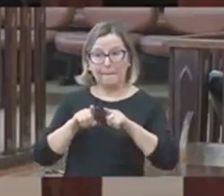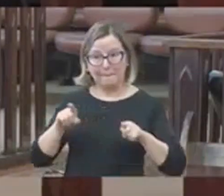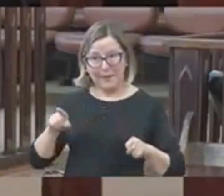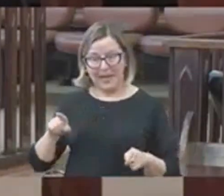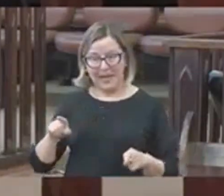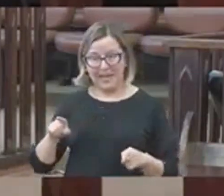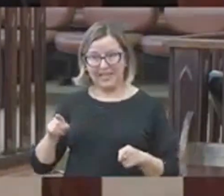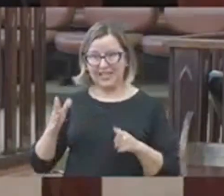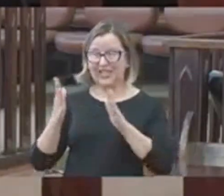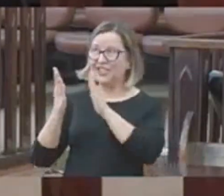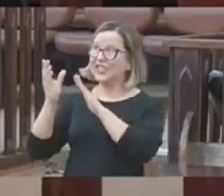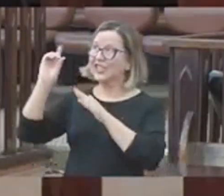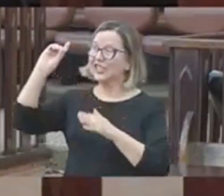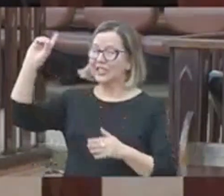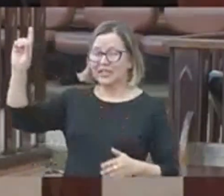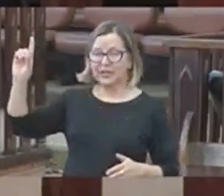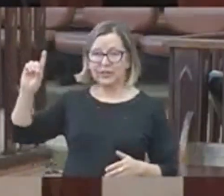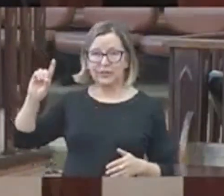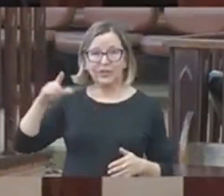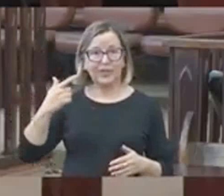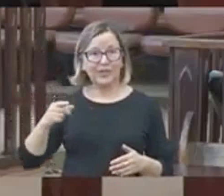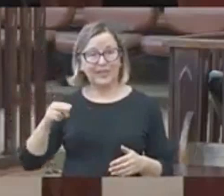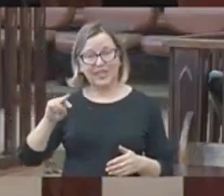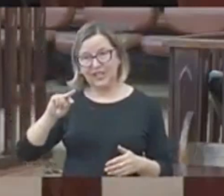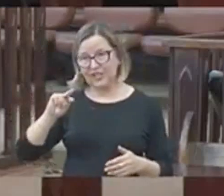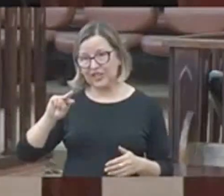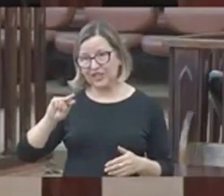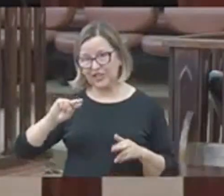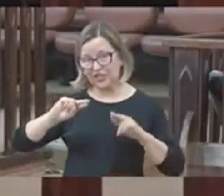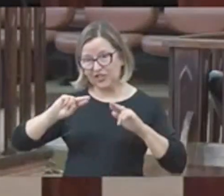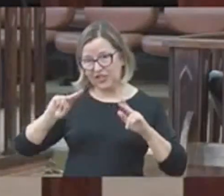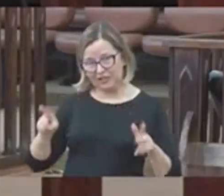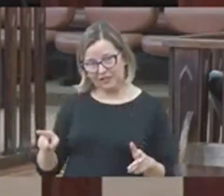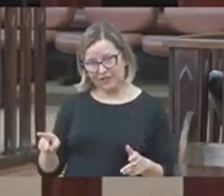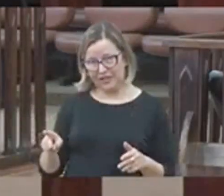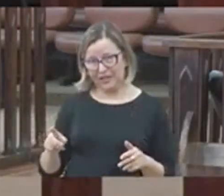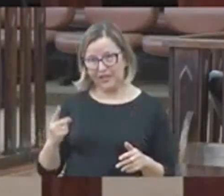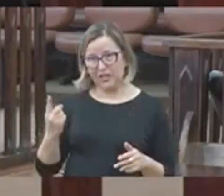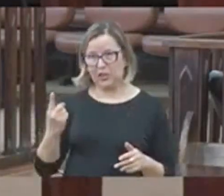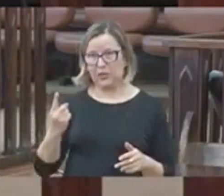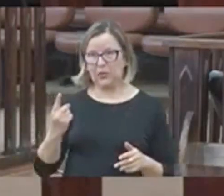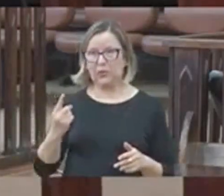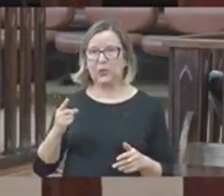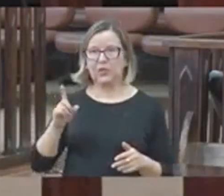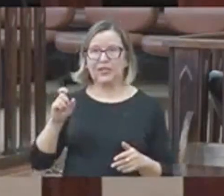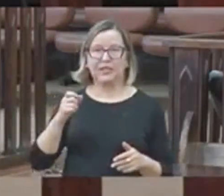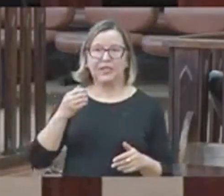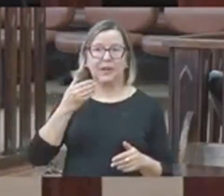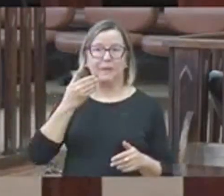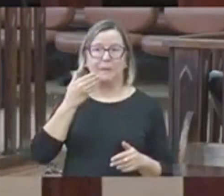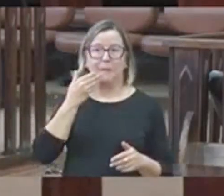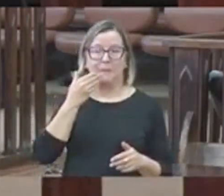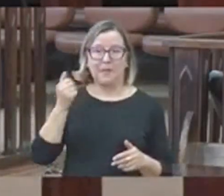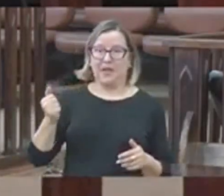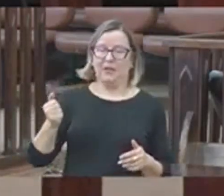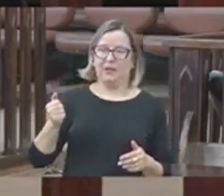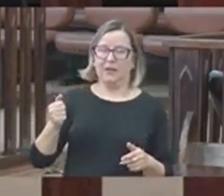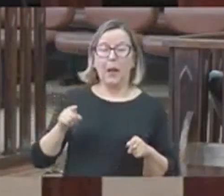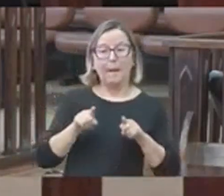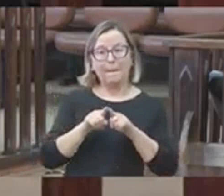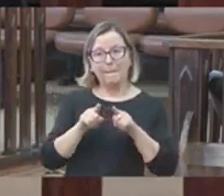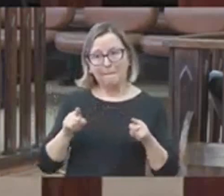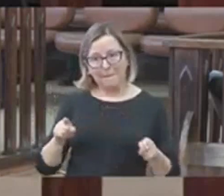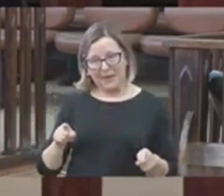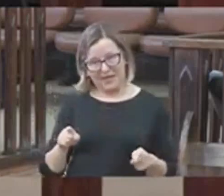dele não há diferença de um mais e outro menos. Porém, há a função diferente do homem